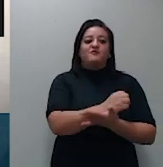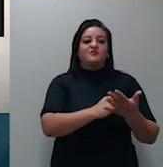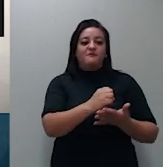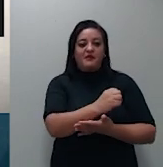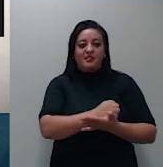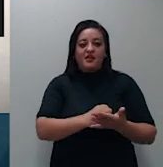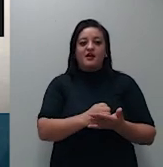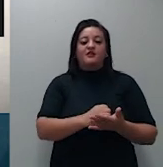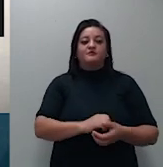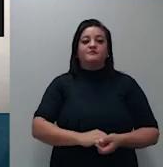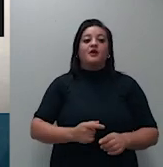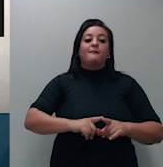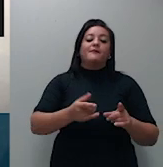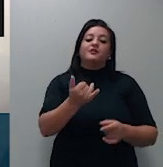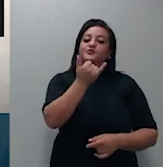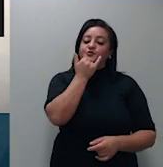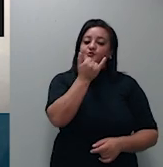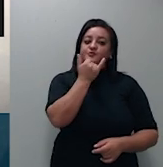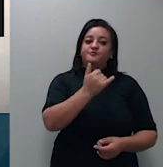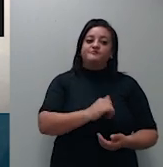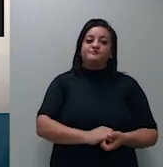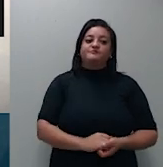todas as